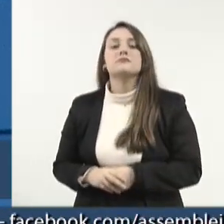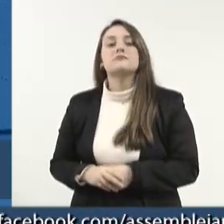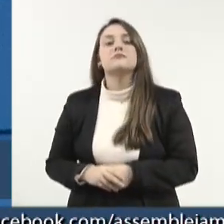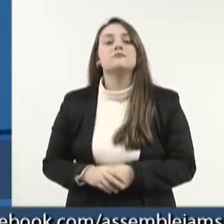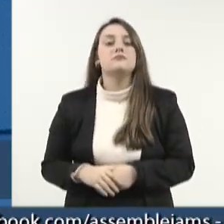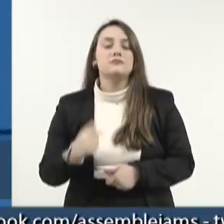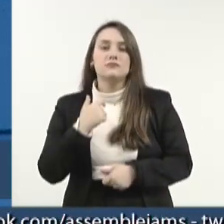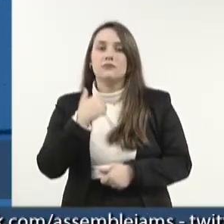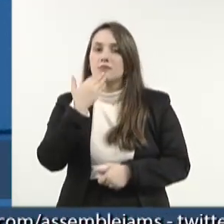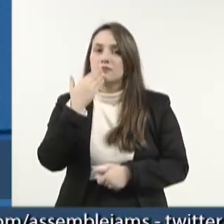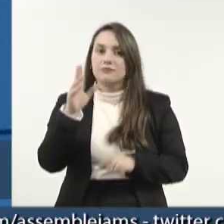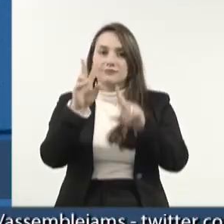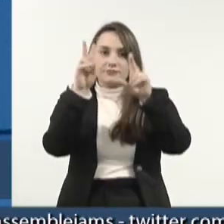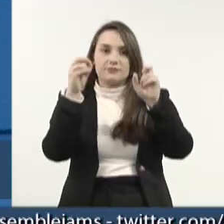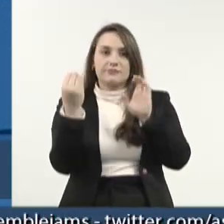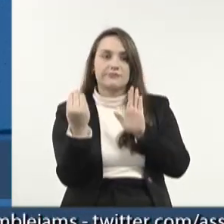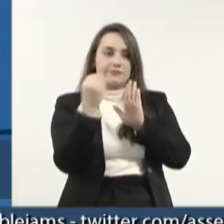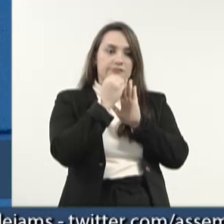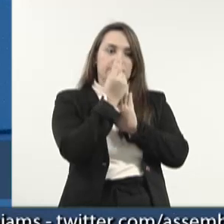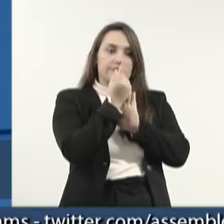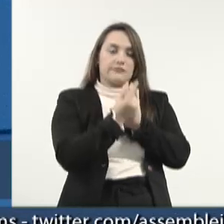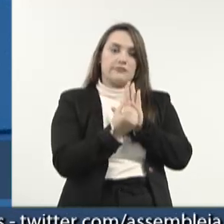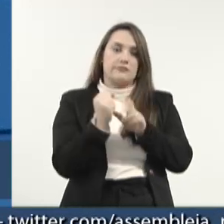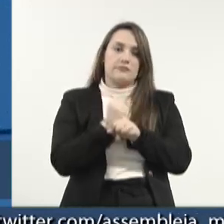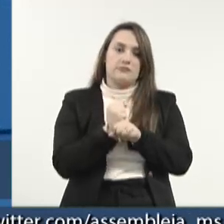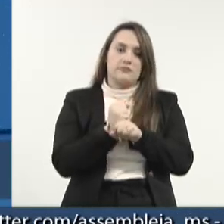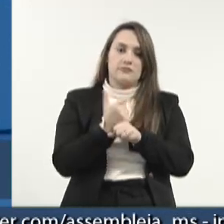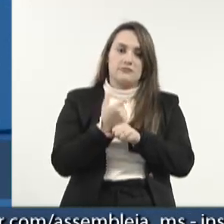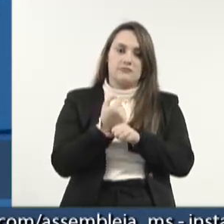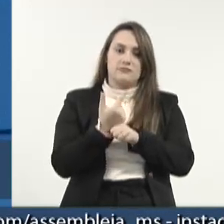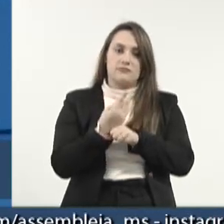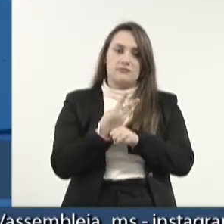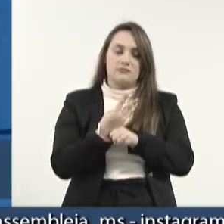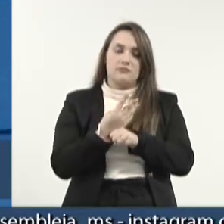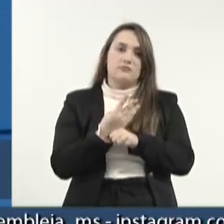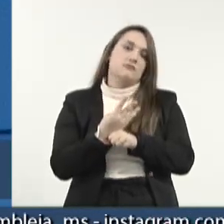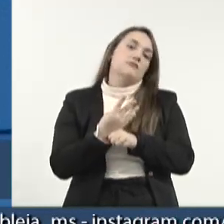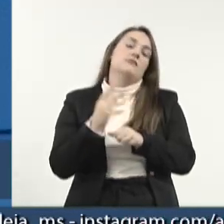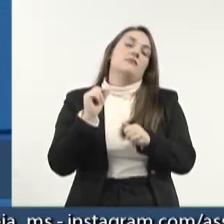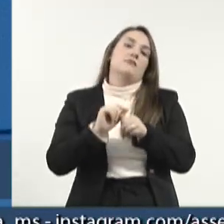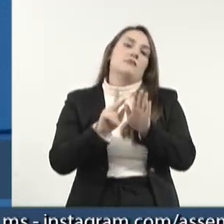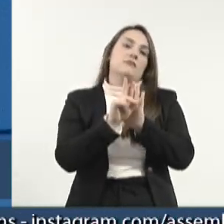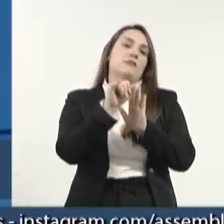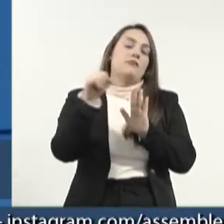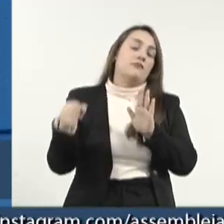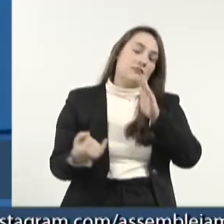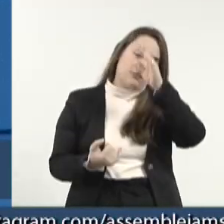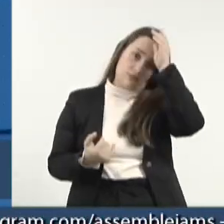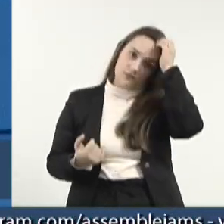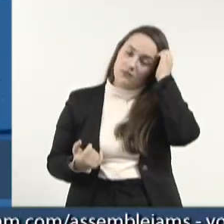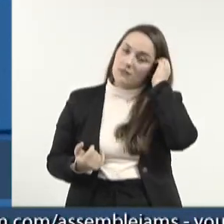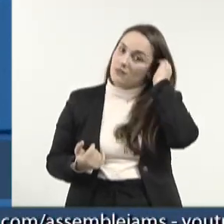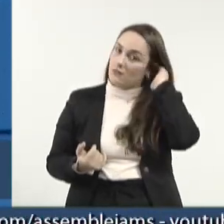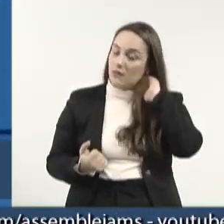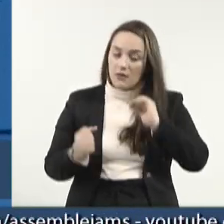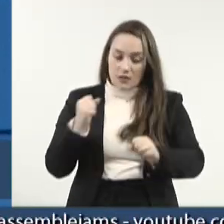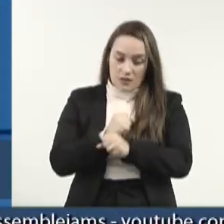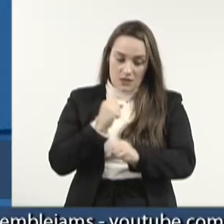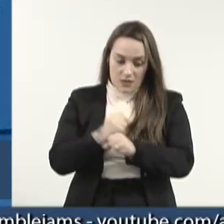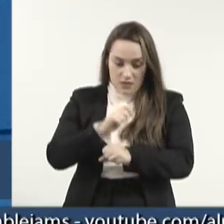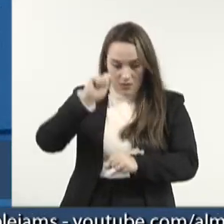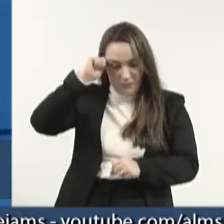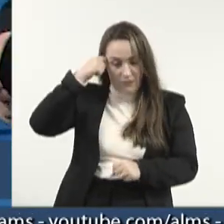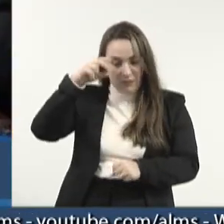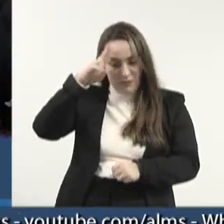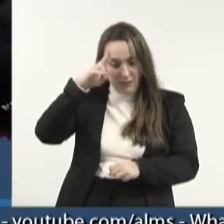Orçamento Geral do Estado para 2024, para a elaboração do projeto executivo e também para a pavimentação asfáltica